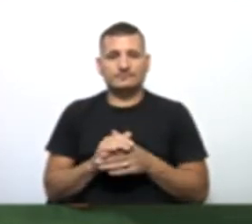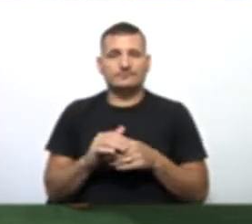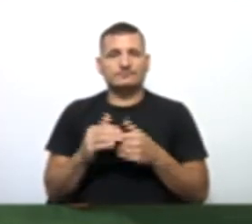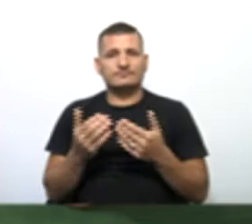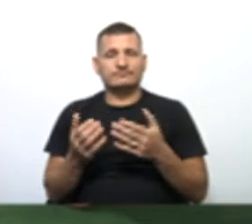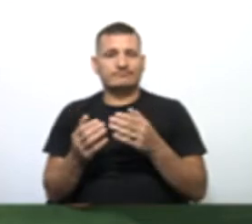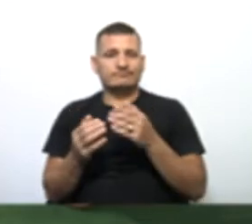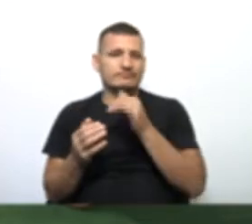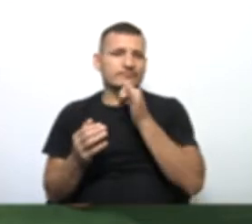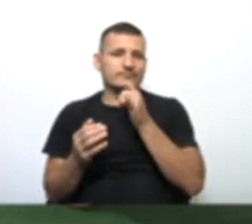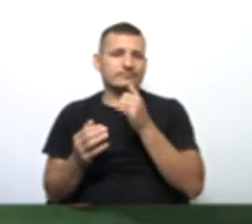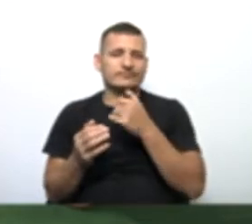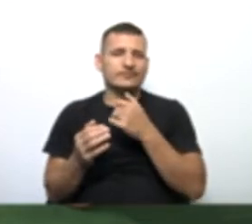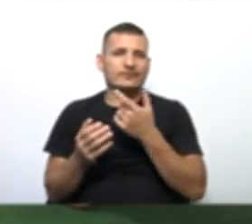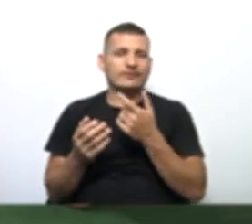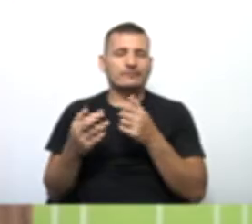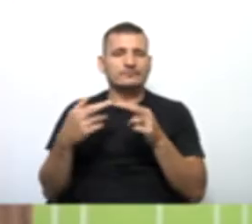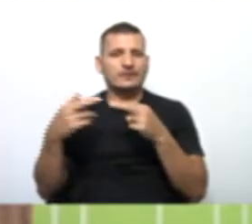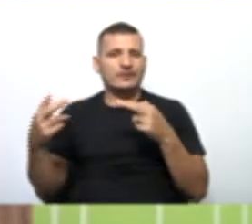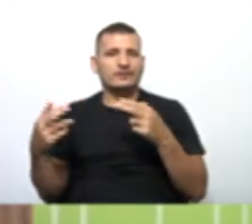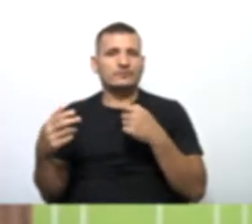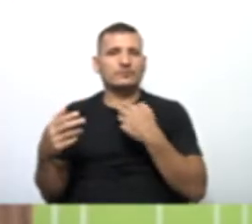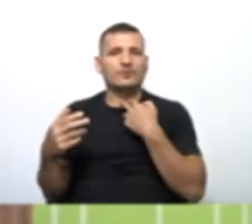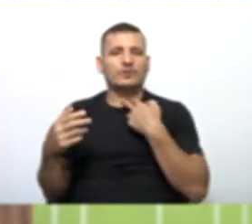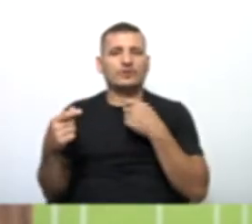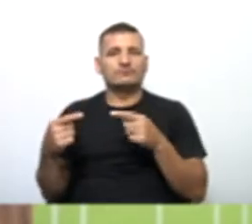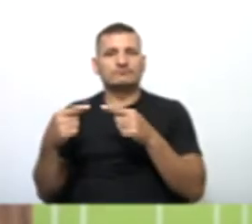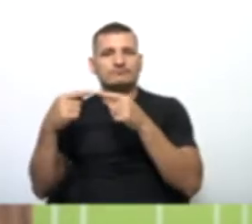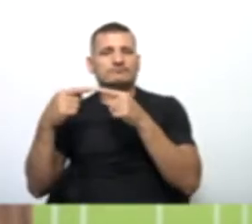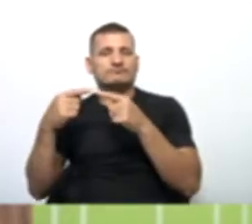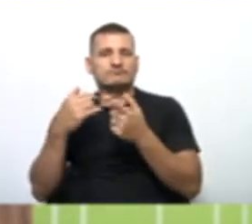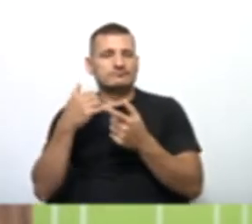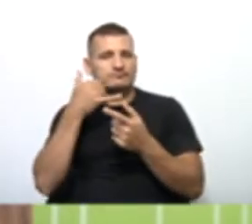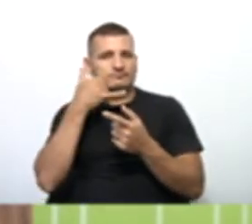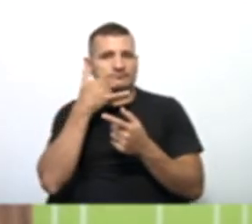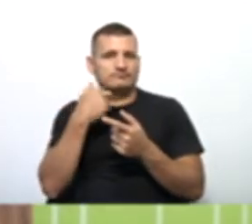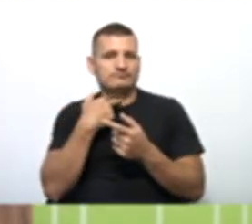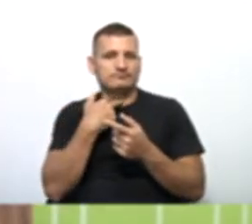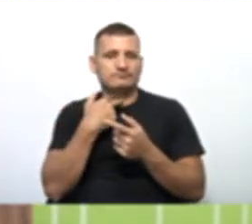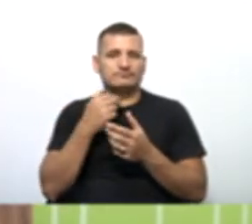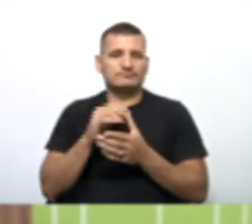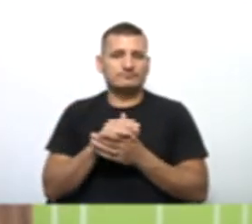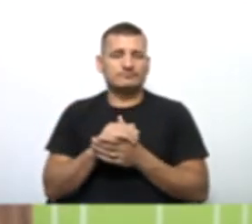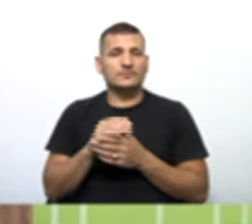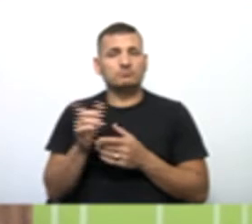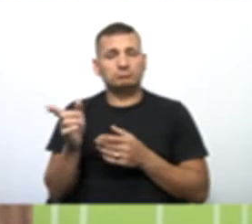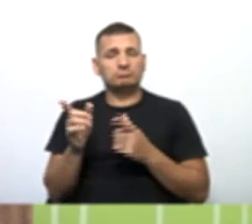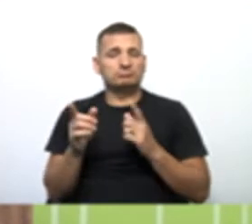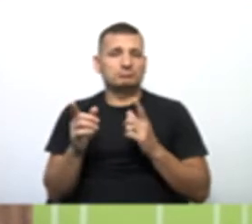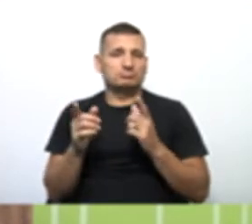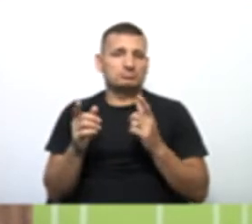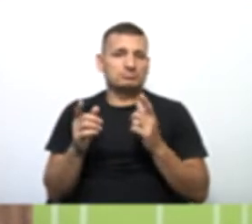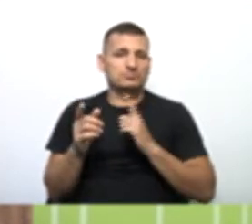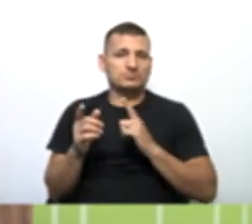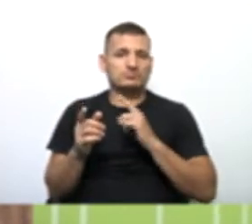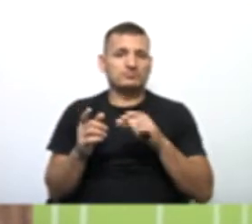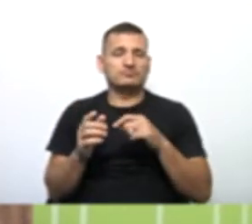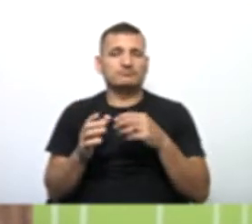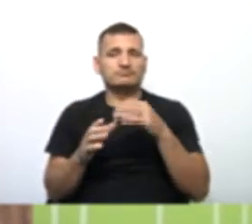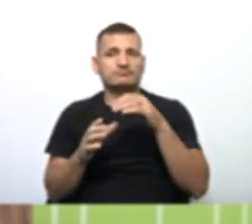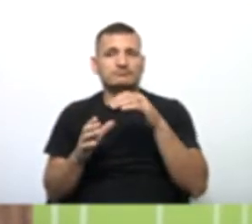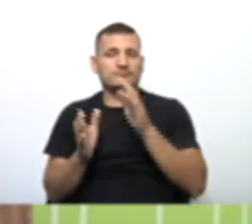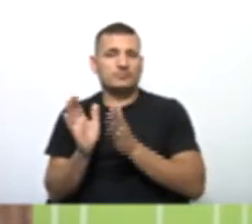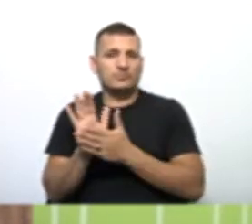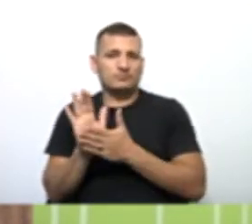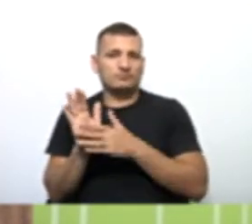fala, não pode conectar a minha rede e tal, não pode trazer dispositivo, isso tem prevendo para que haja o bom funcionamento